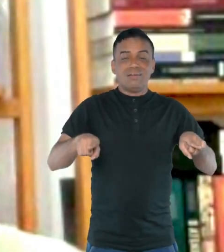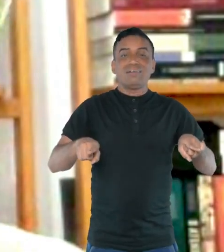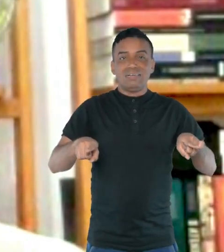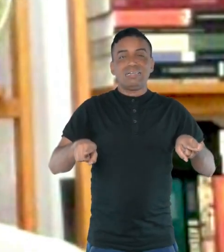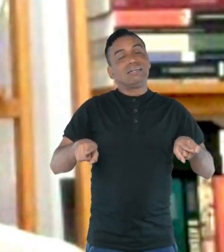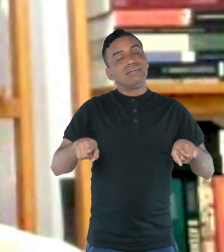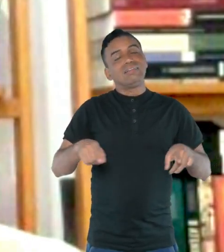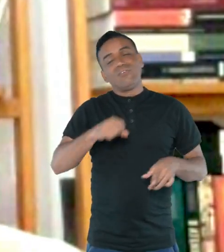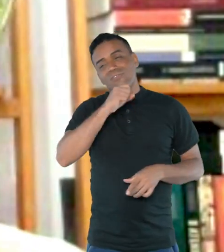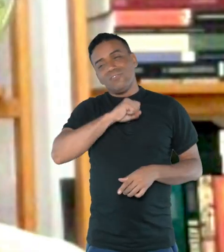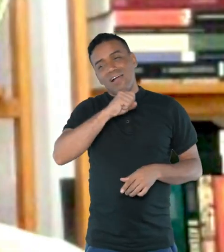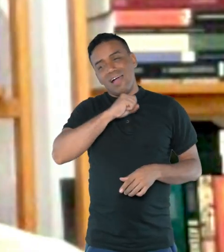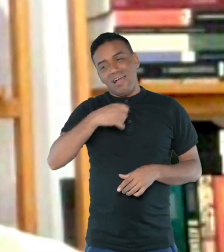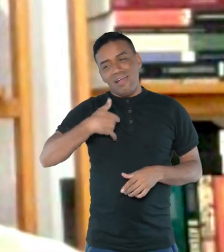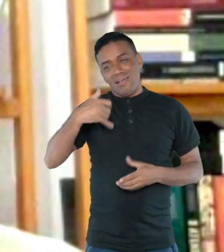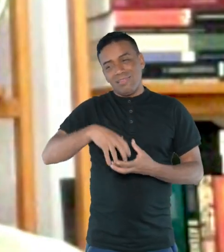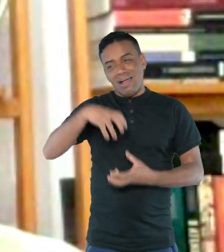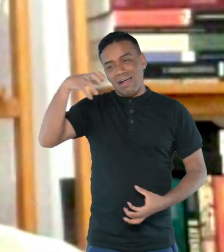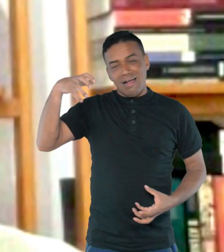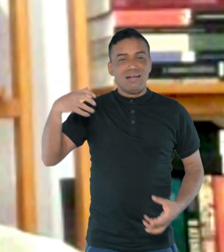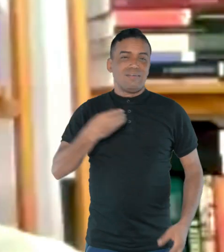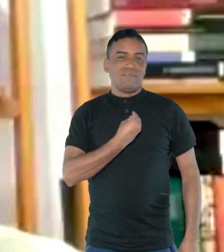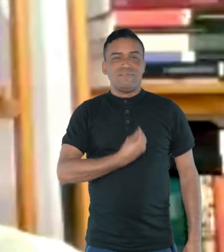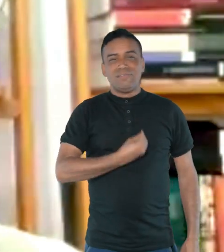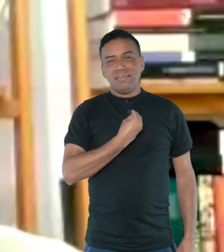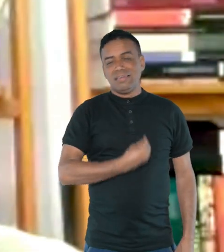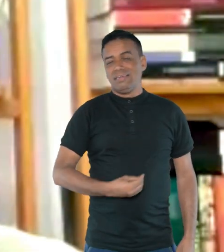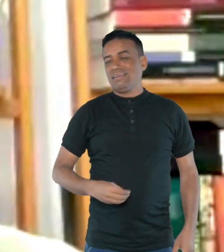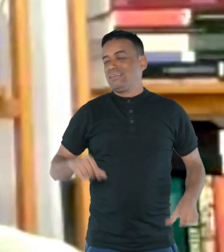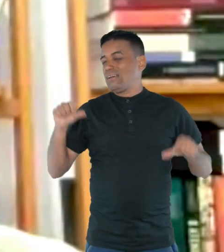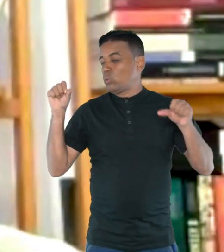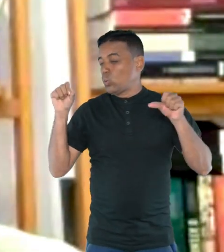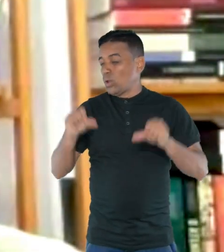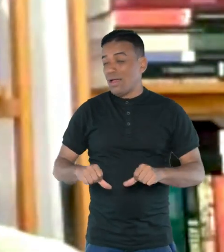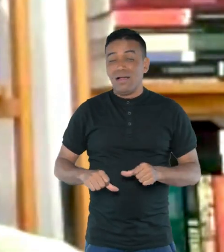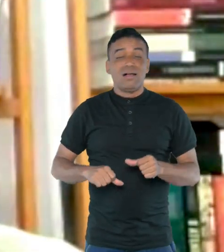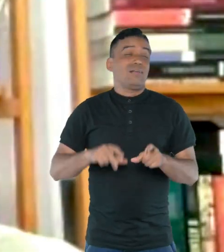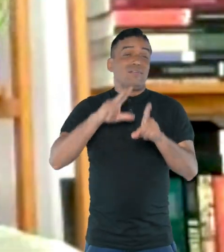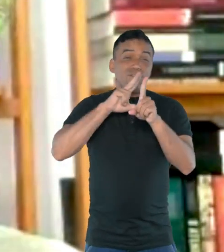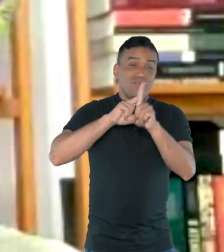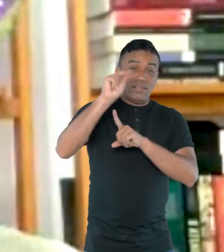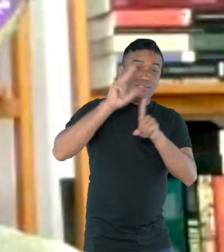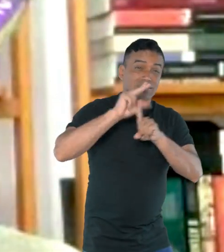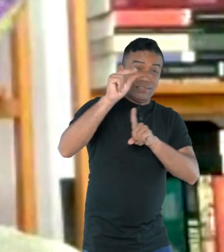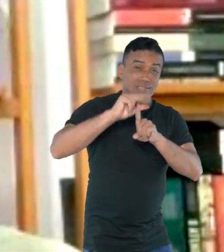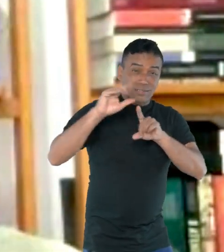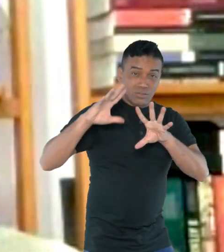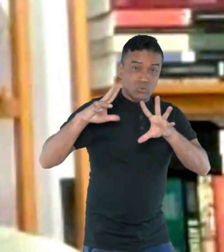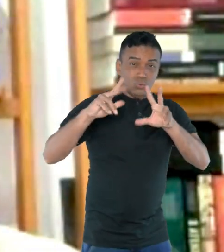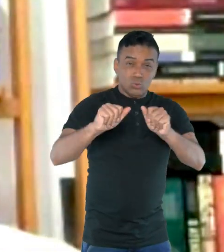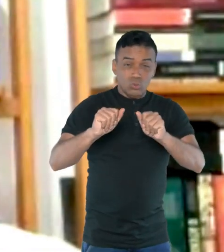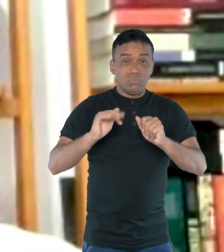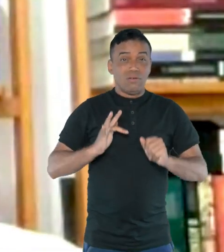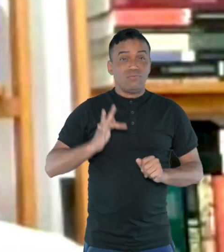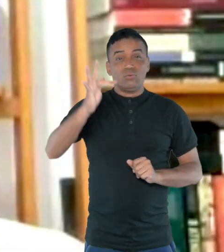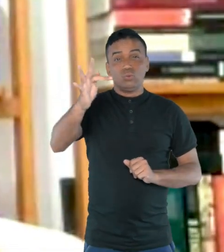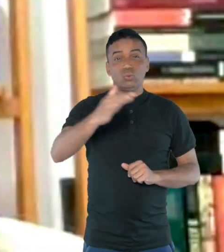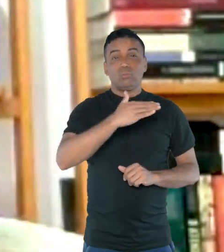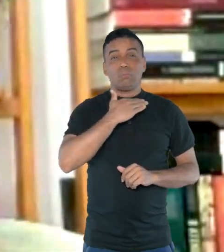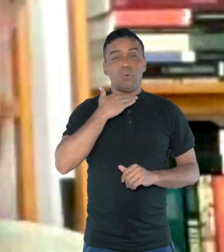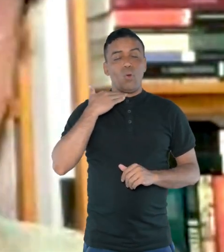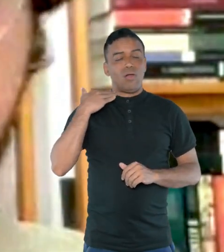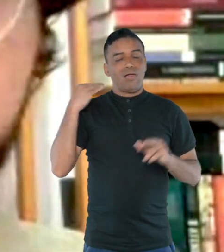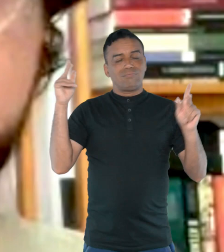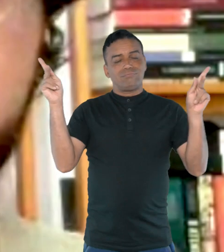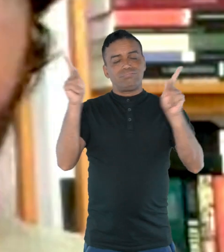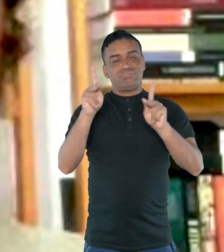de gente, imprestável, arruinada, as batalhas todas vencidas, para só então o eterno descanso. Era